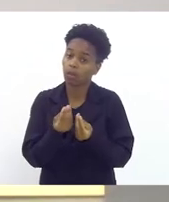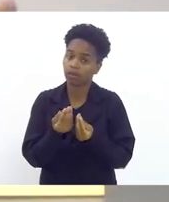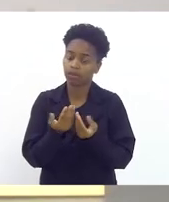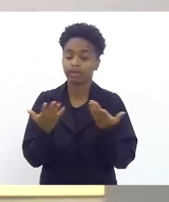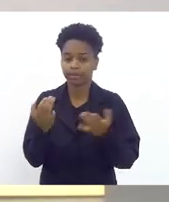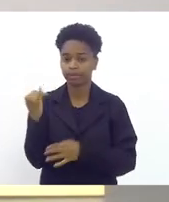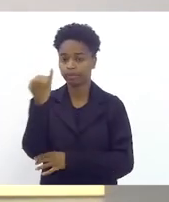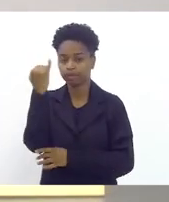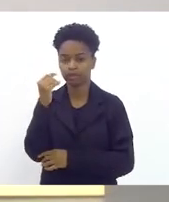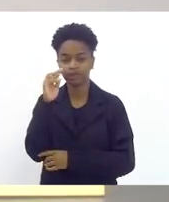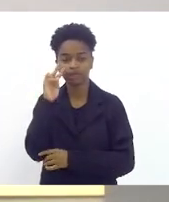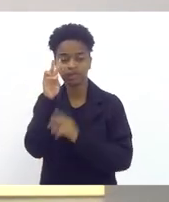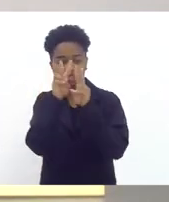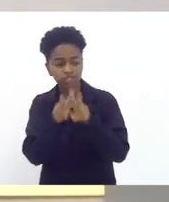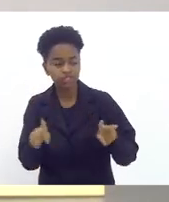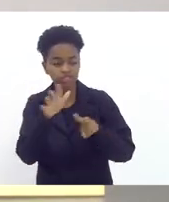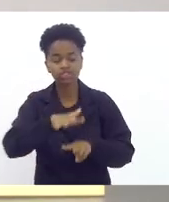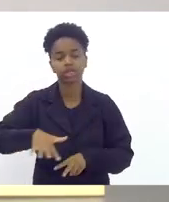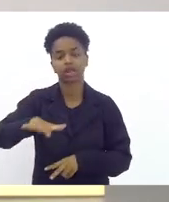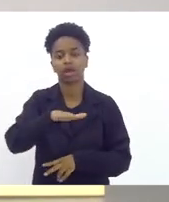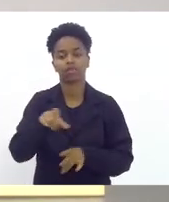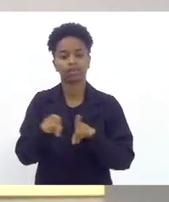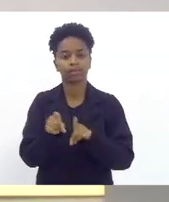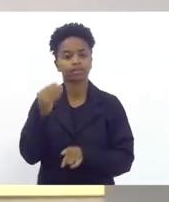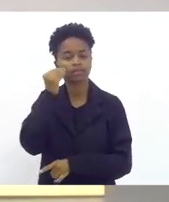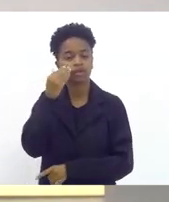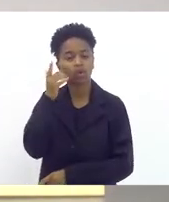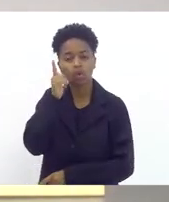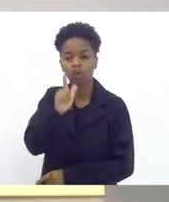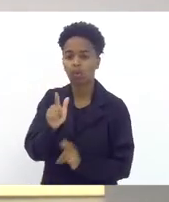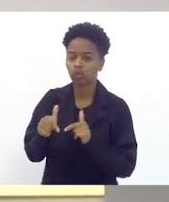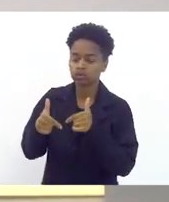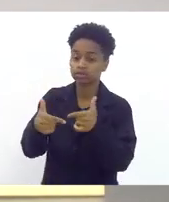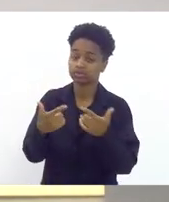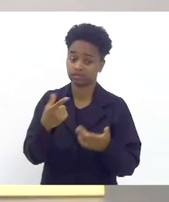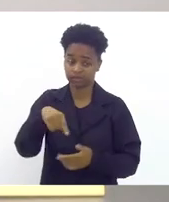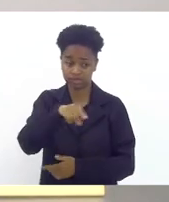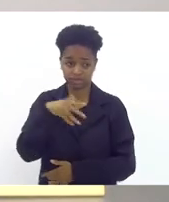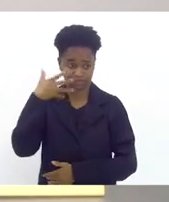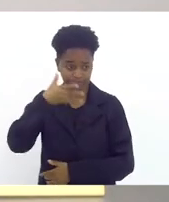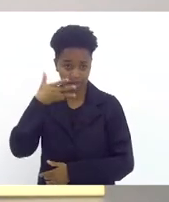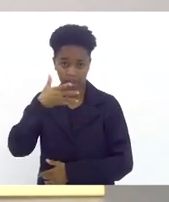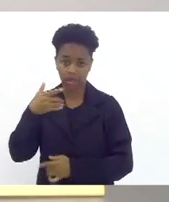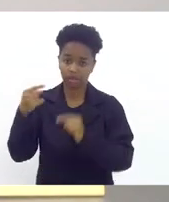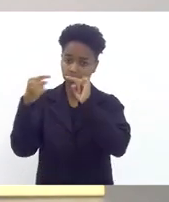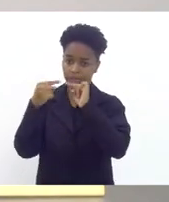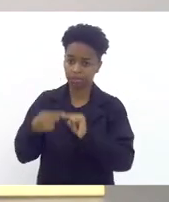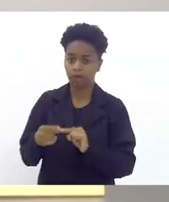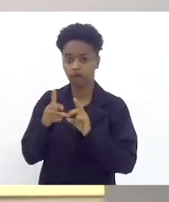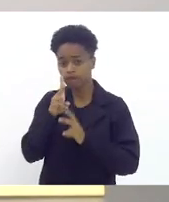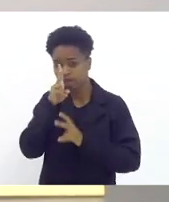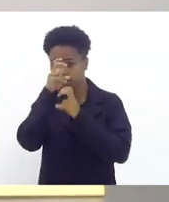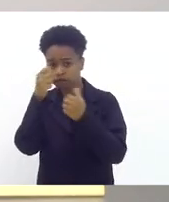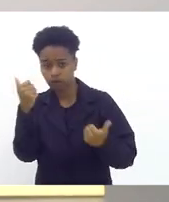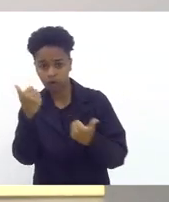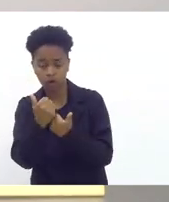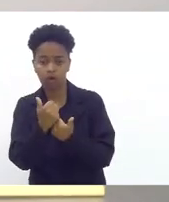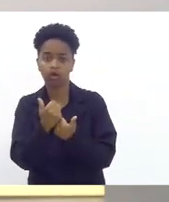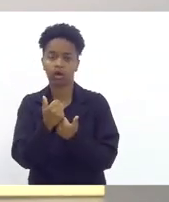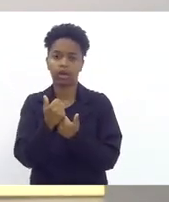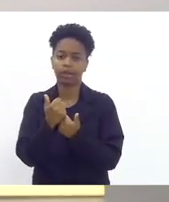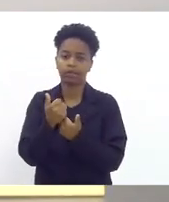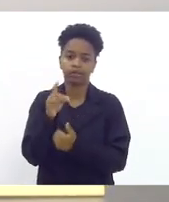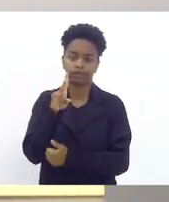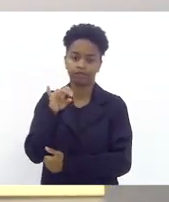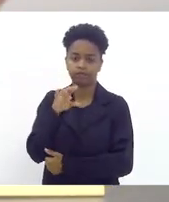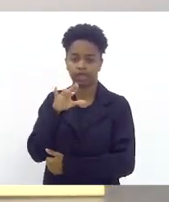Restauração como um todo para que isso consiga ser executado então As falas aqui colocadas no sentido de fortalecimento dos